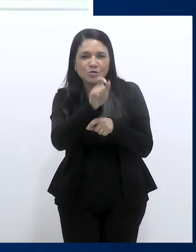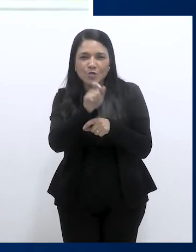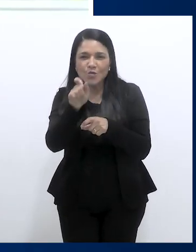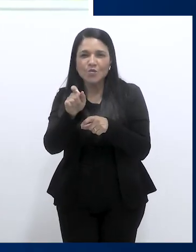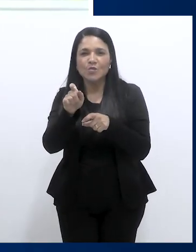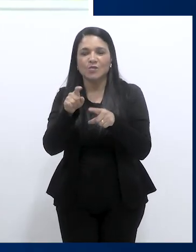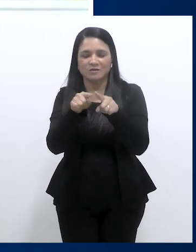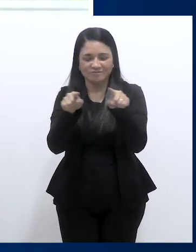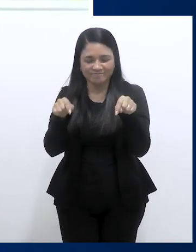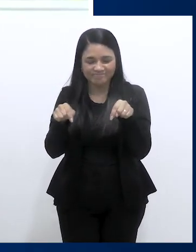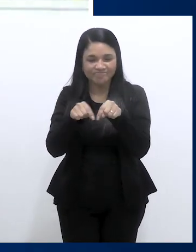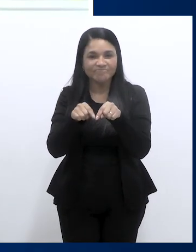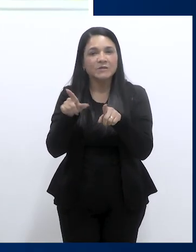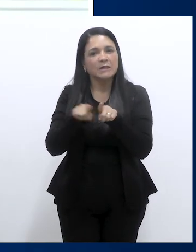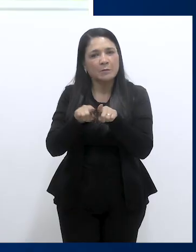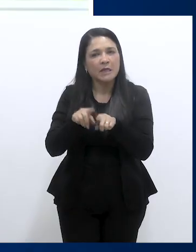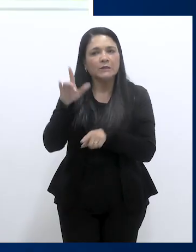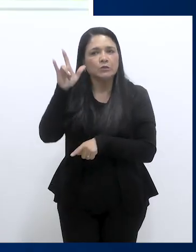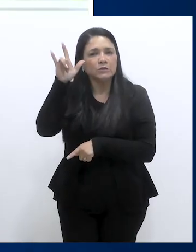tem, também,